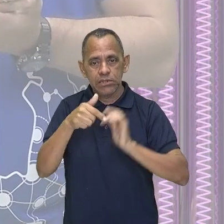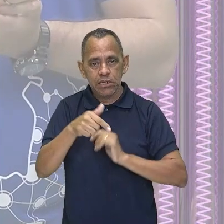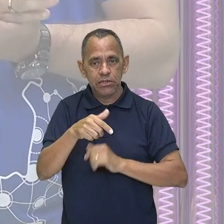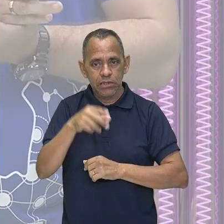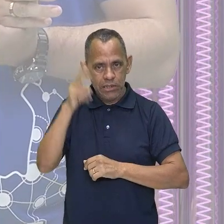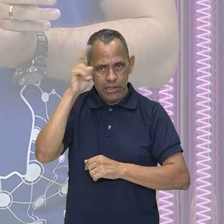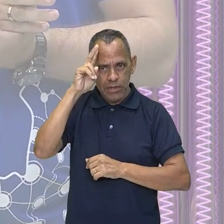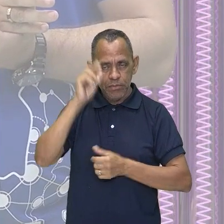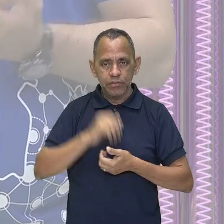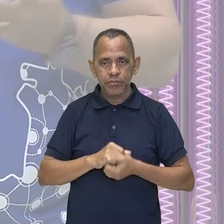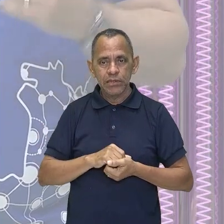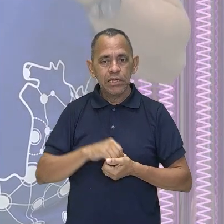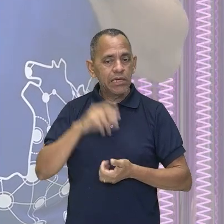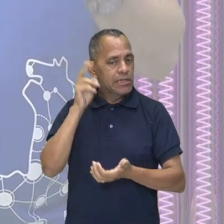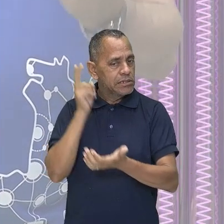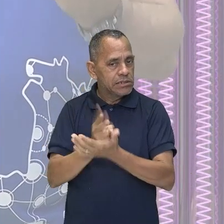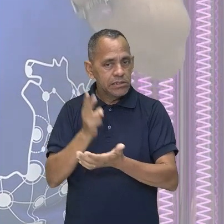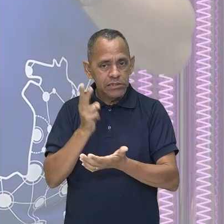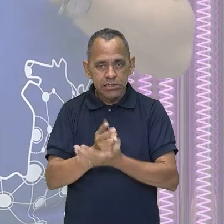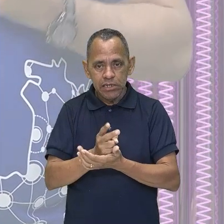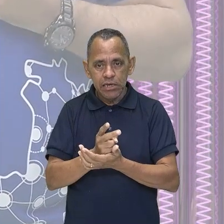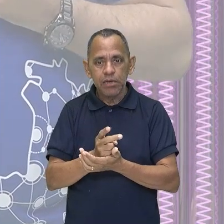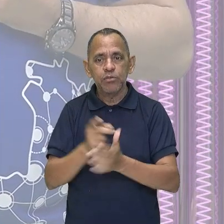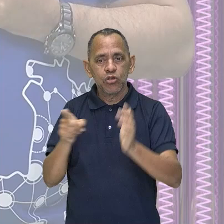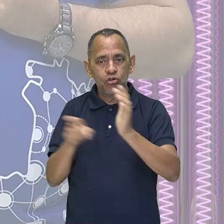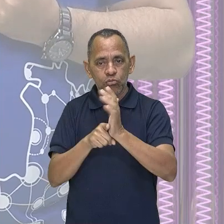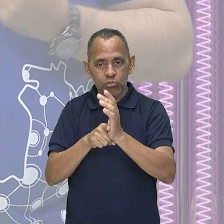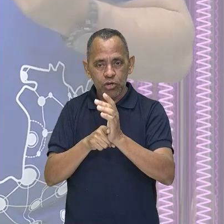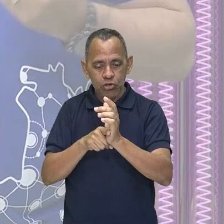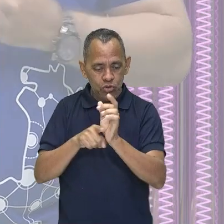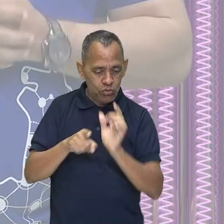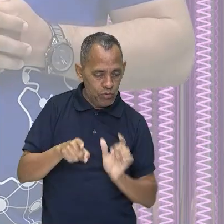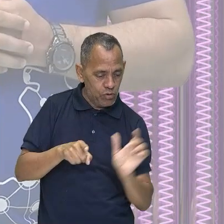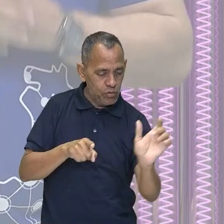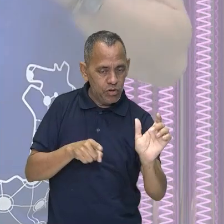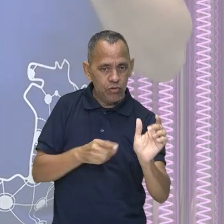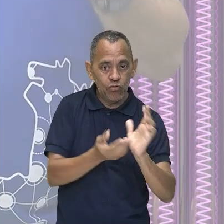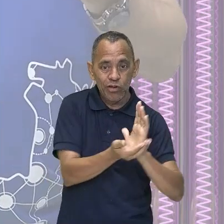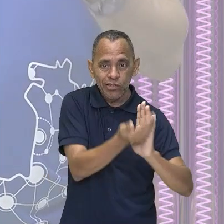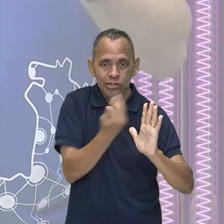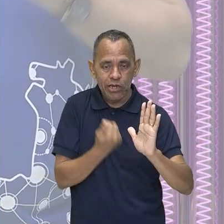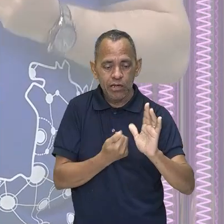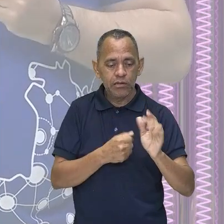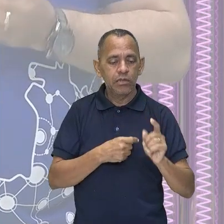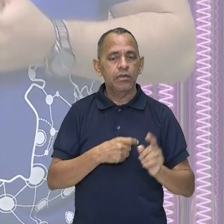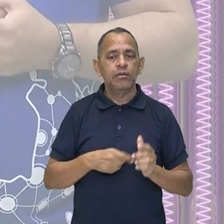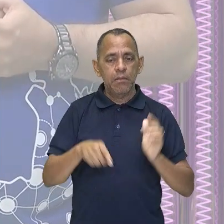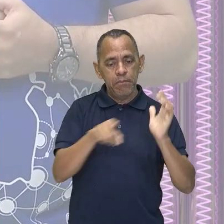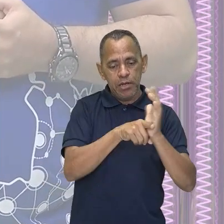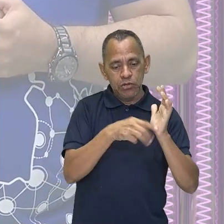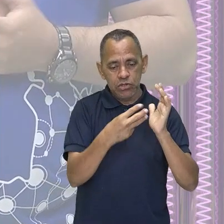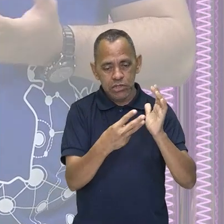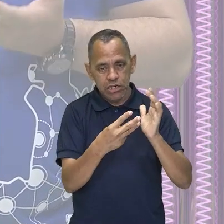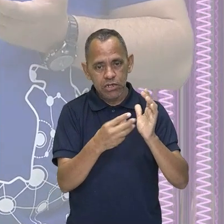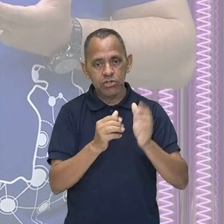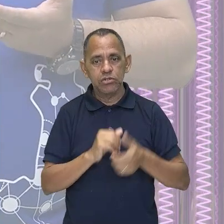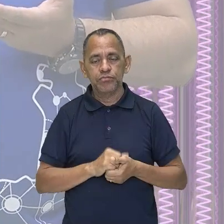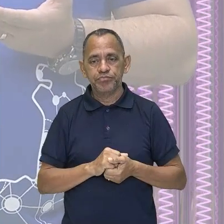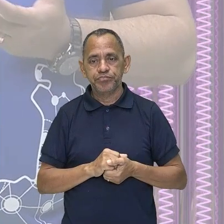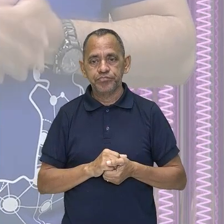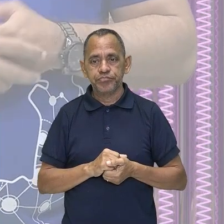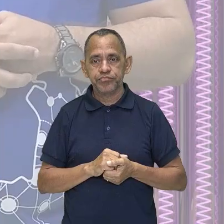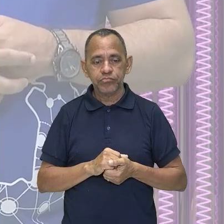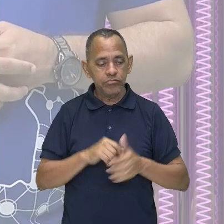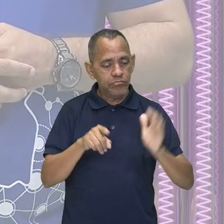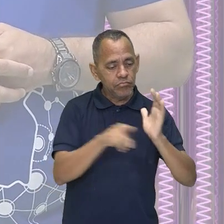que o menos estiver ali no primeiro número, eu vou retirar. Tá? Então, é menos 3, eu vou retirar 3 vezes o